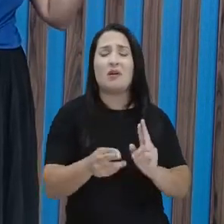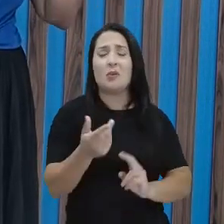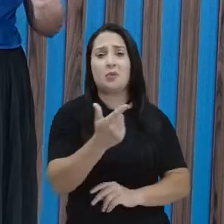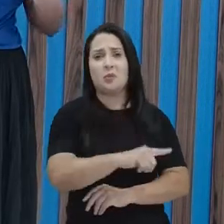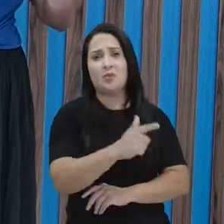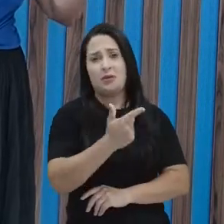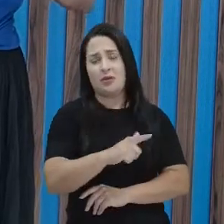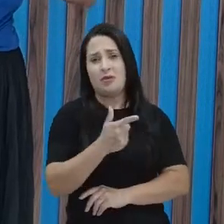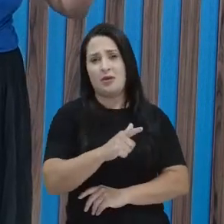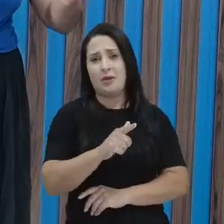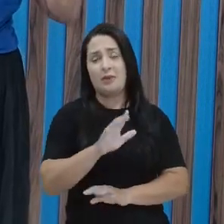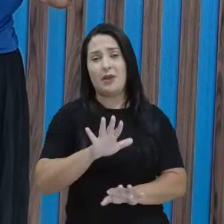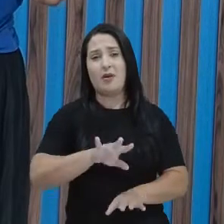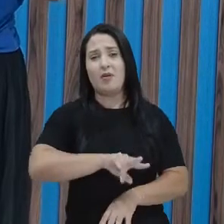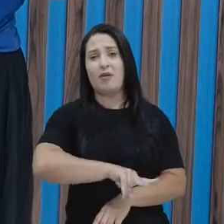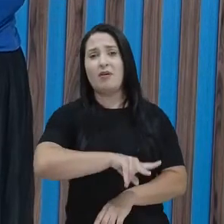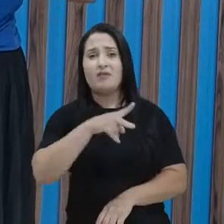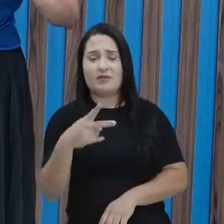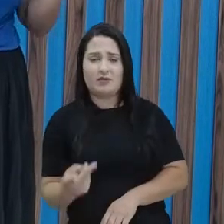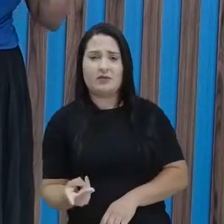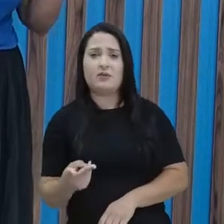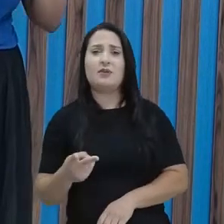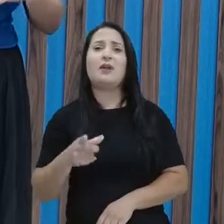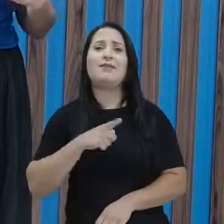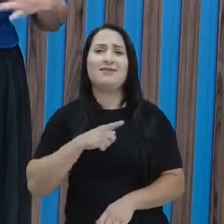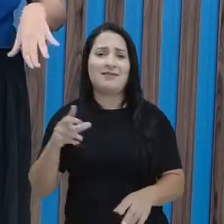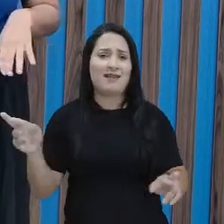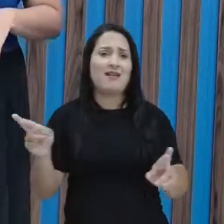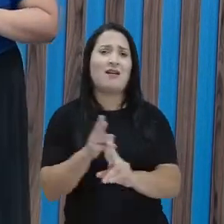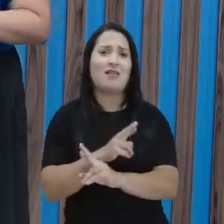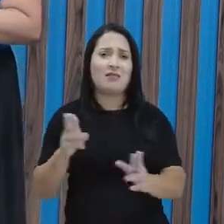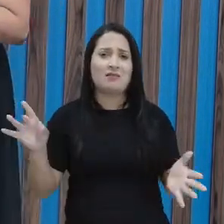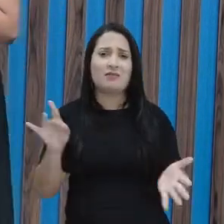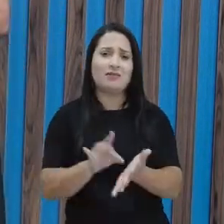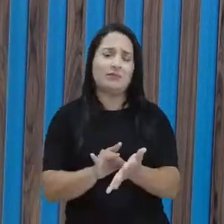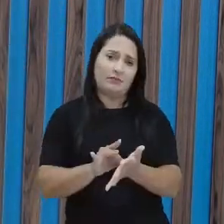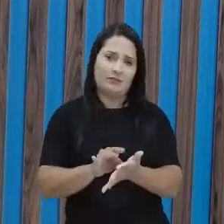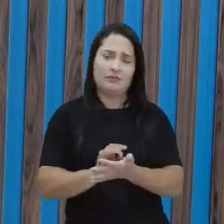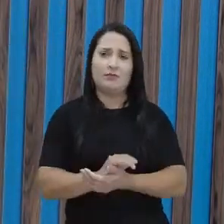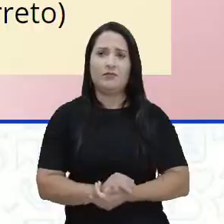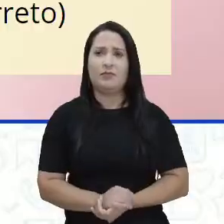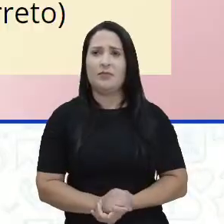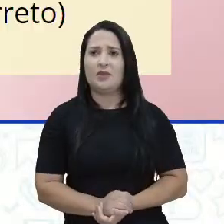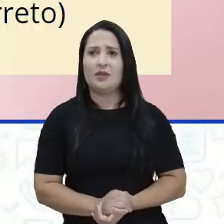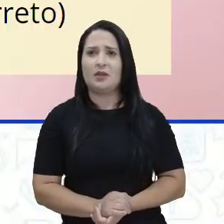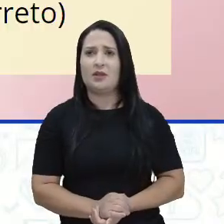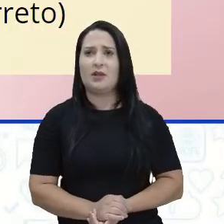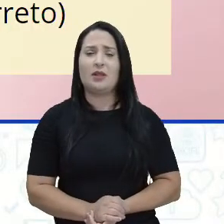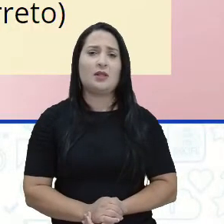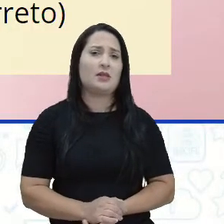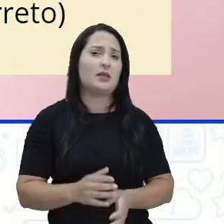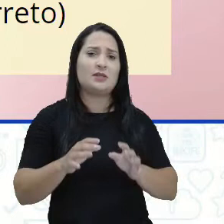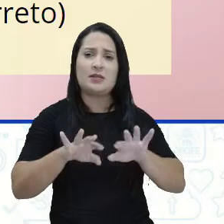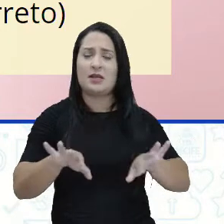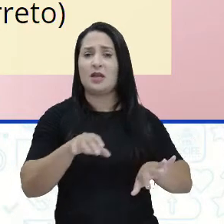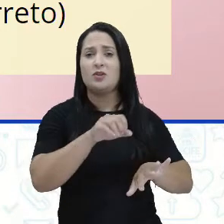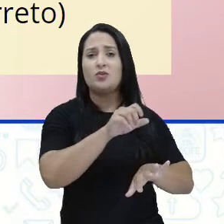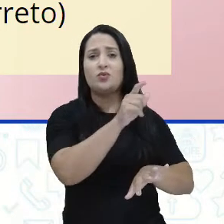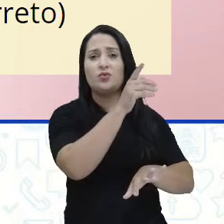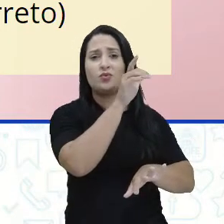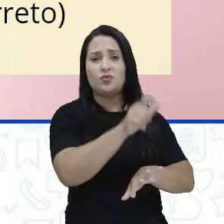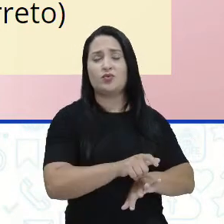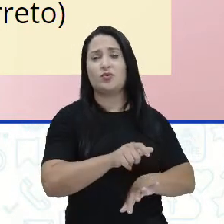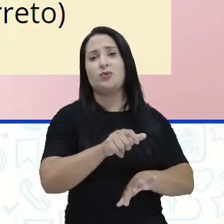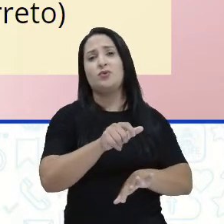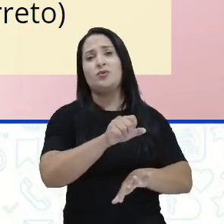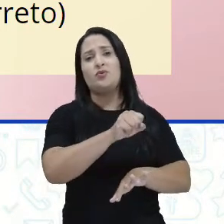Só que, na verdade, é o oposto. Eles são extremamente relacionados. Ó, não se separa sujeito do predicado. A